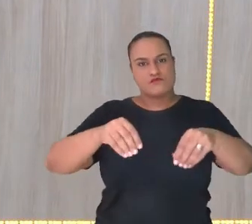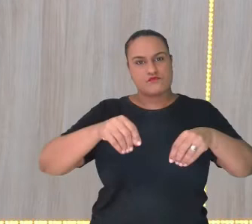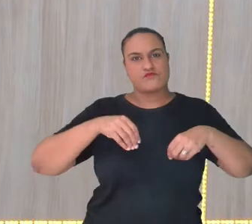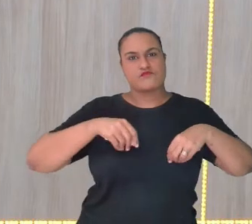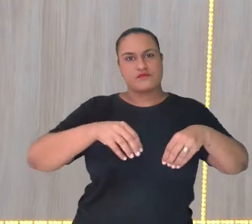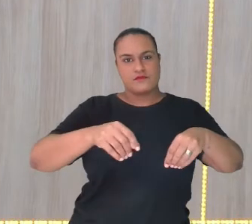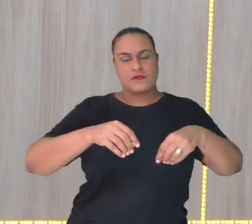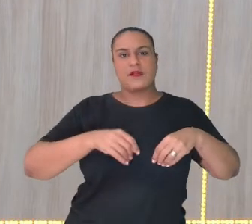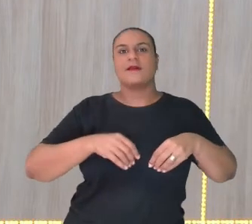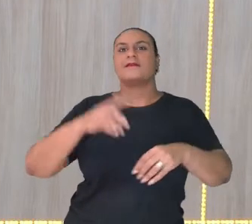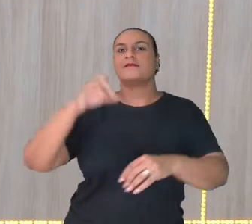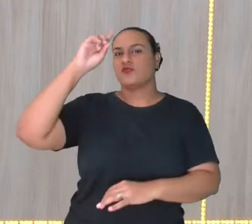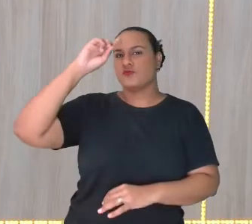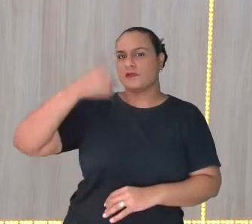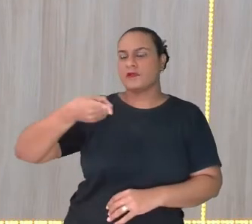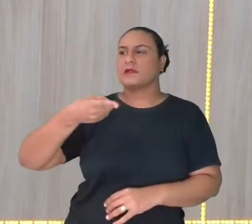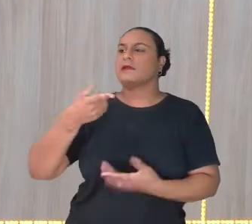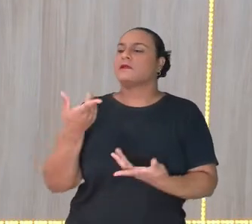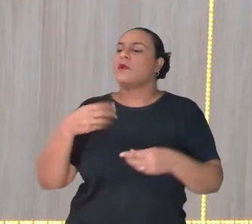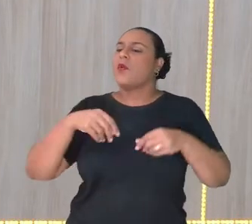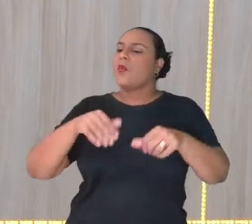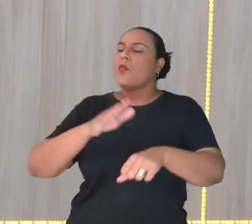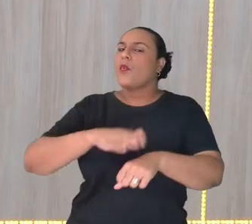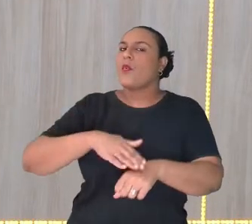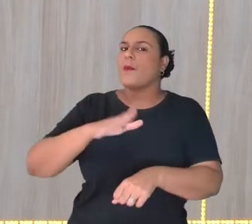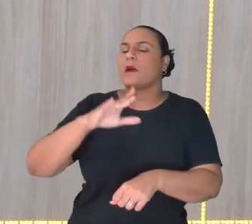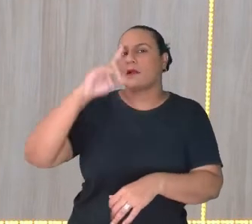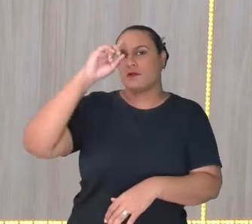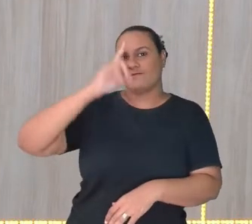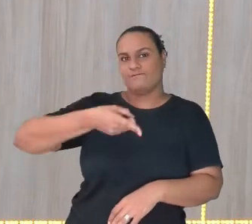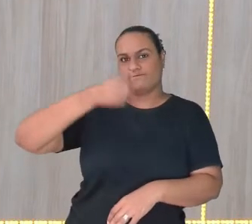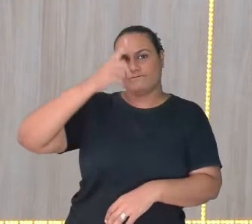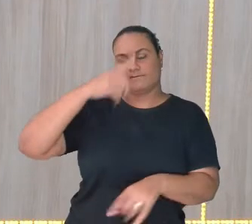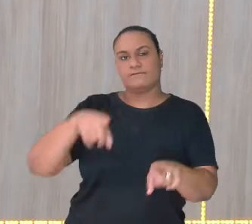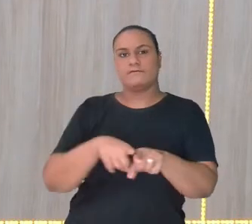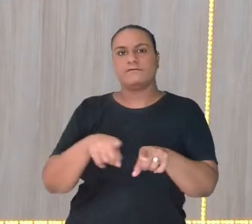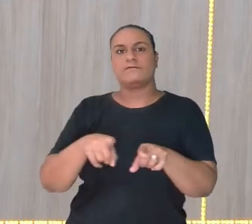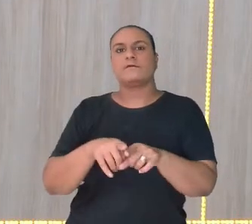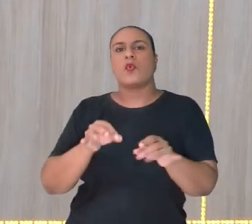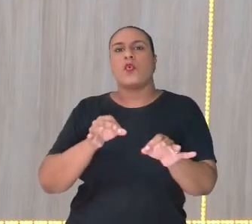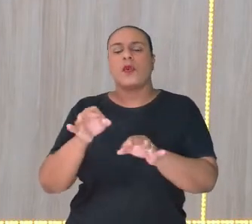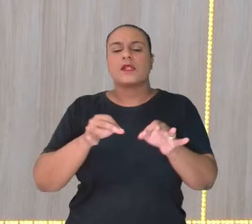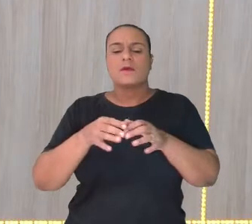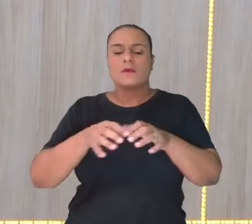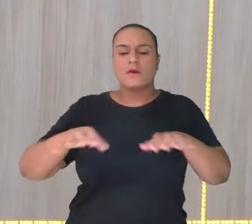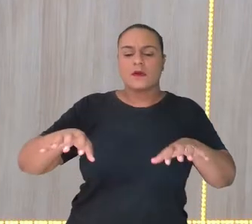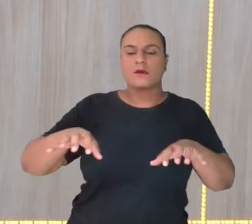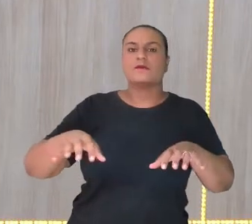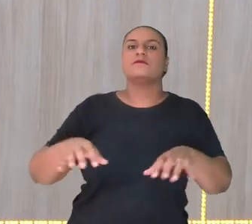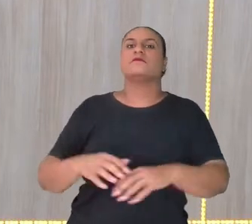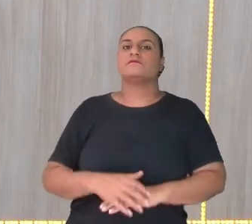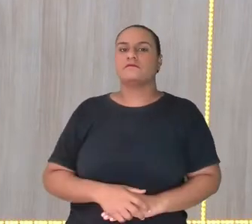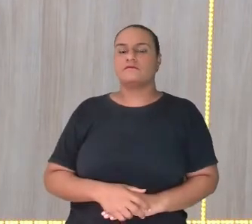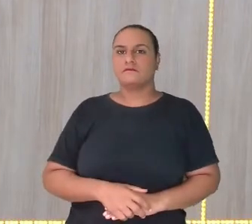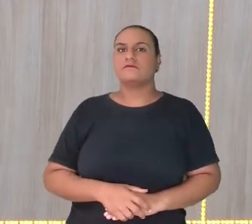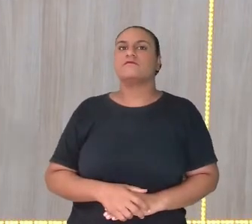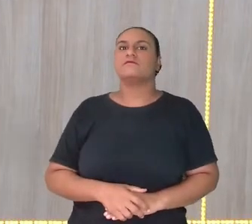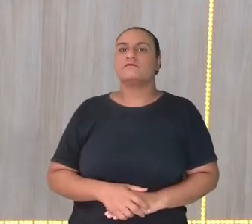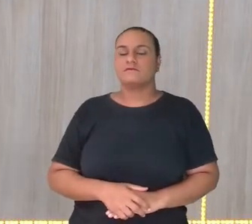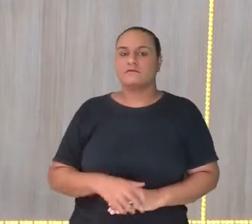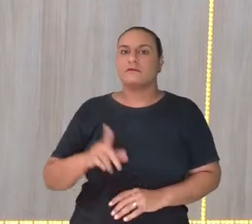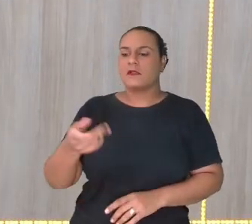de um senhor que tinha mais terras, né, e mais autoridade, dividia ali para ele. Então colocava ele ali